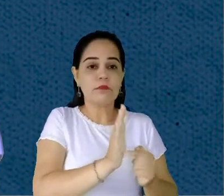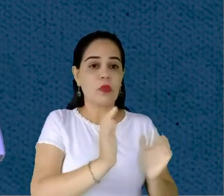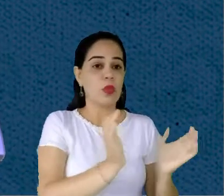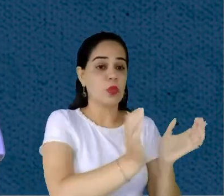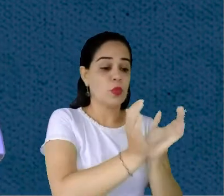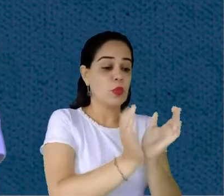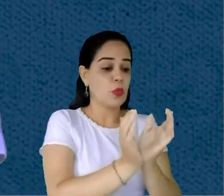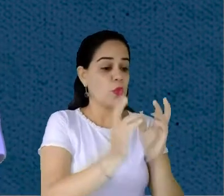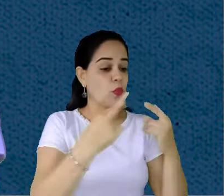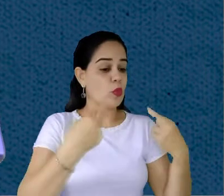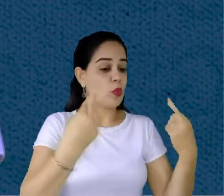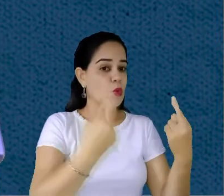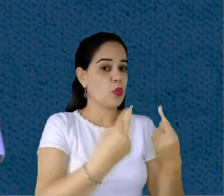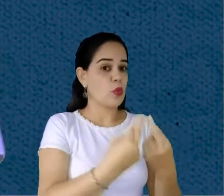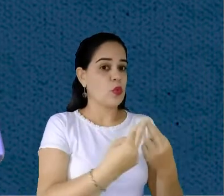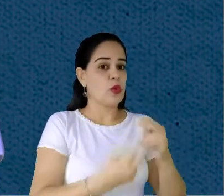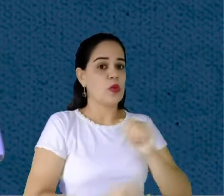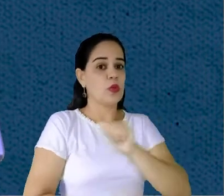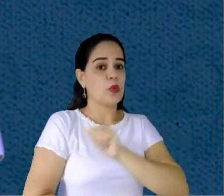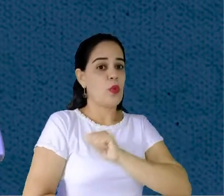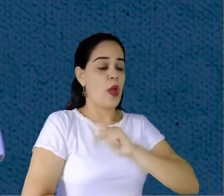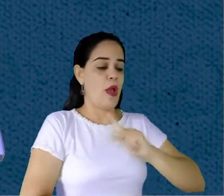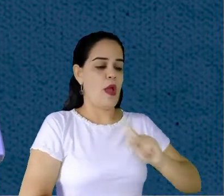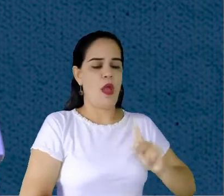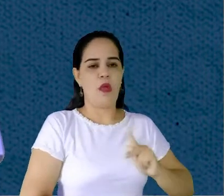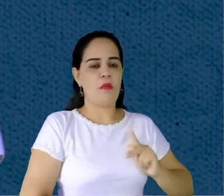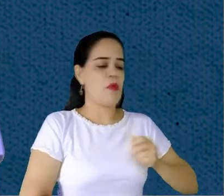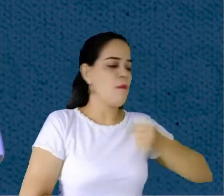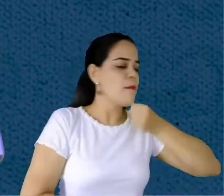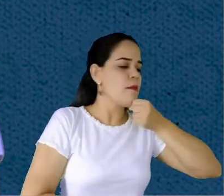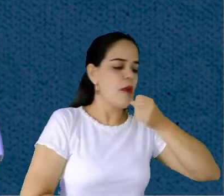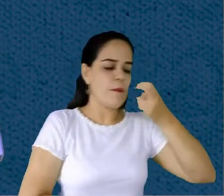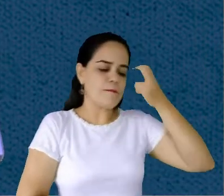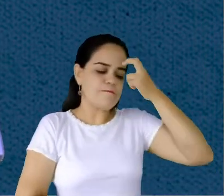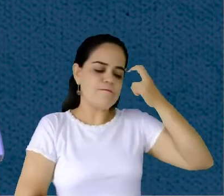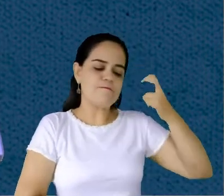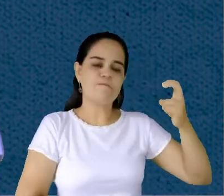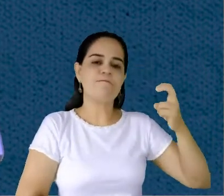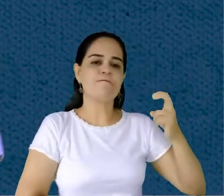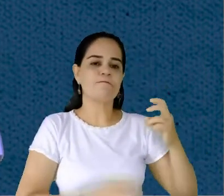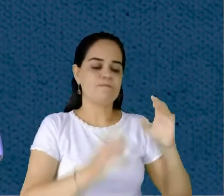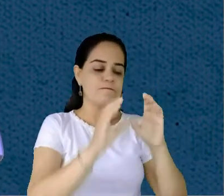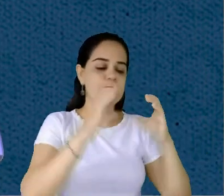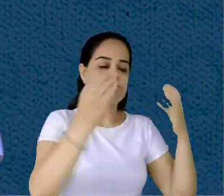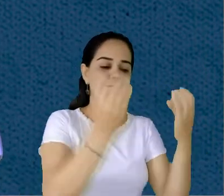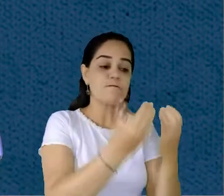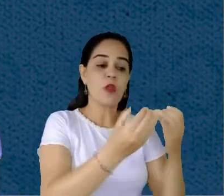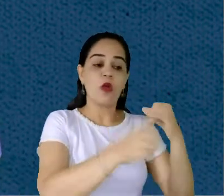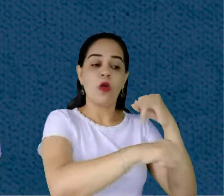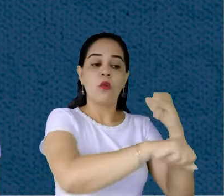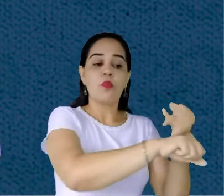Então, os apóstolos e os anciãos, de acordo com toda a comunidade de Jerusalém,